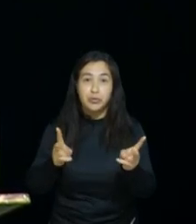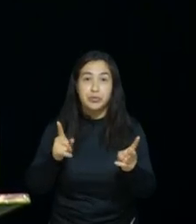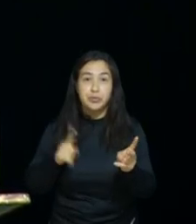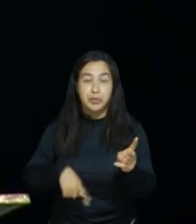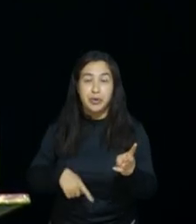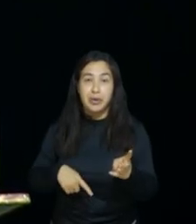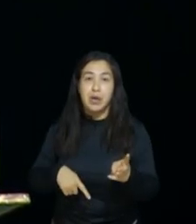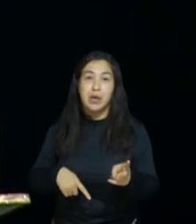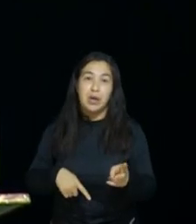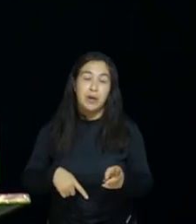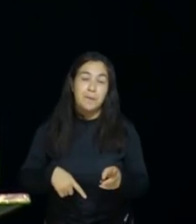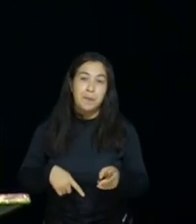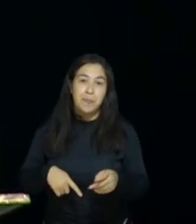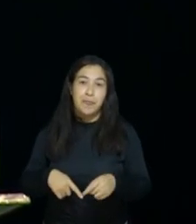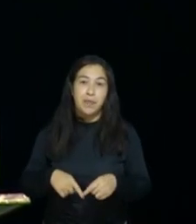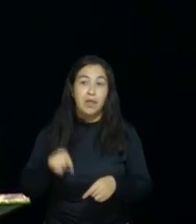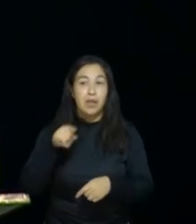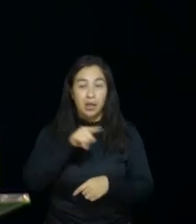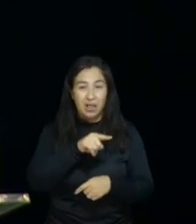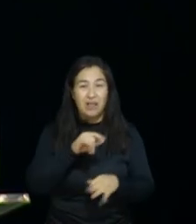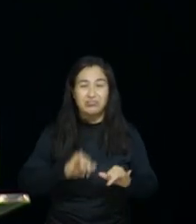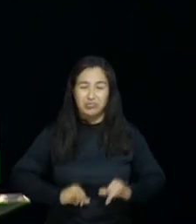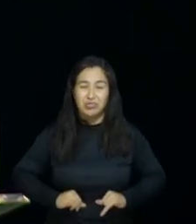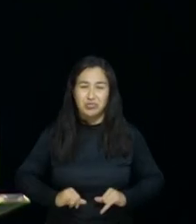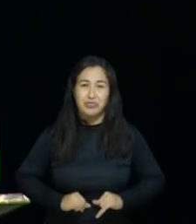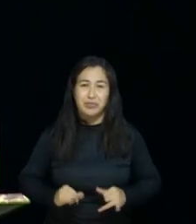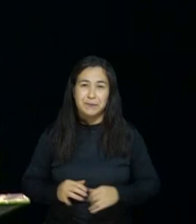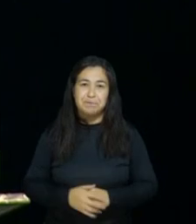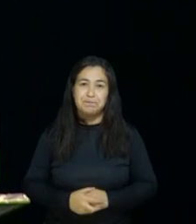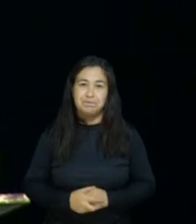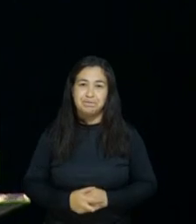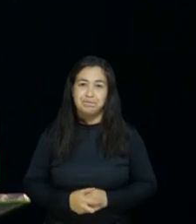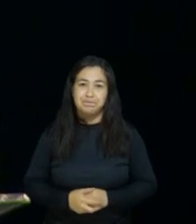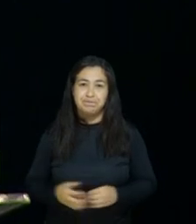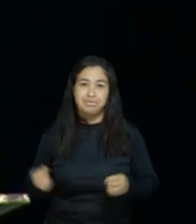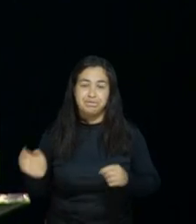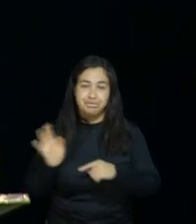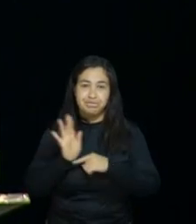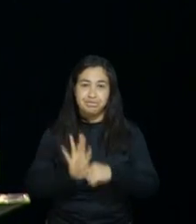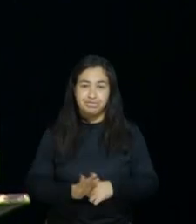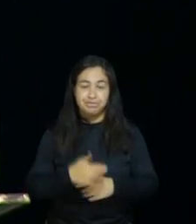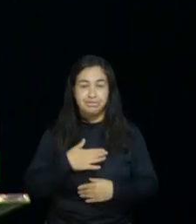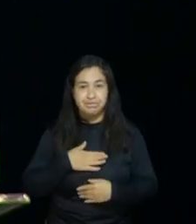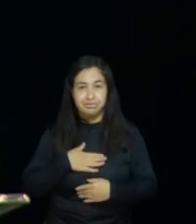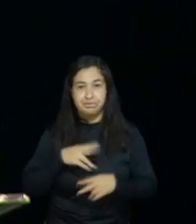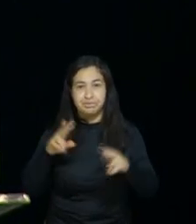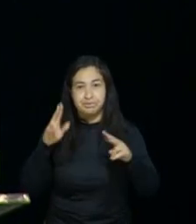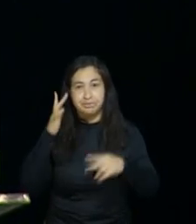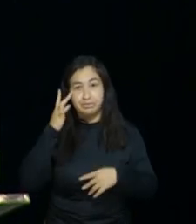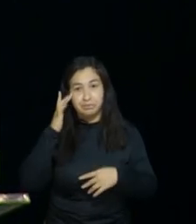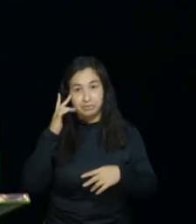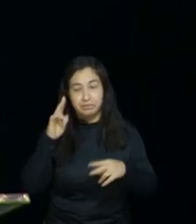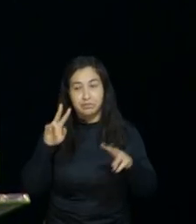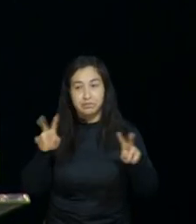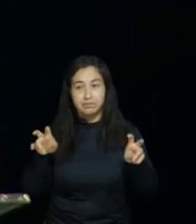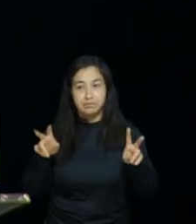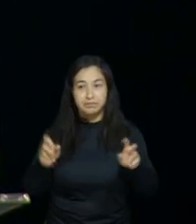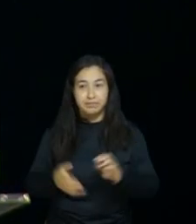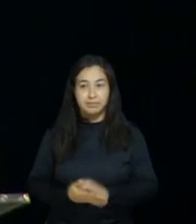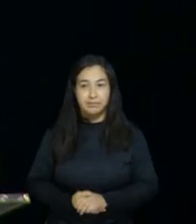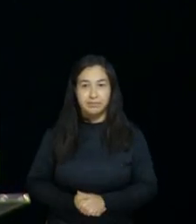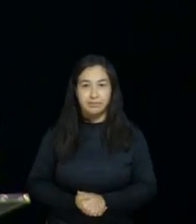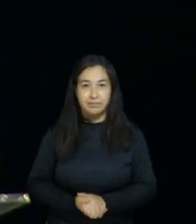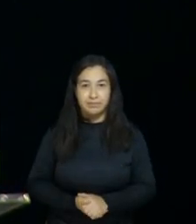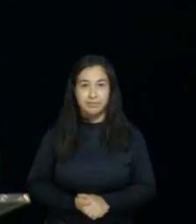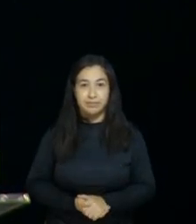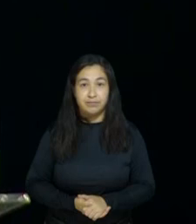tragédia foi muito grande. Então fica aqui a minha contribuição com relação a isso. E o recado de que a gente tem